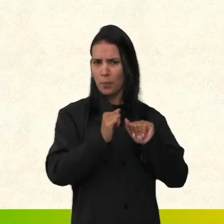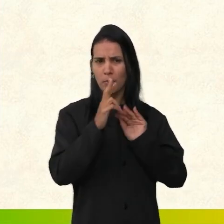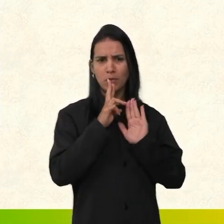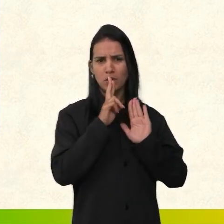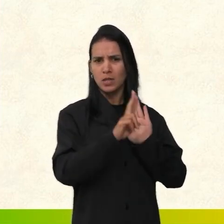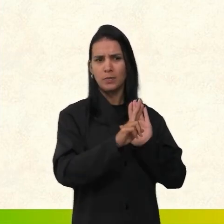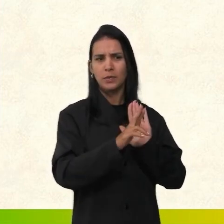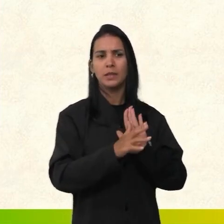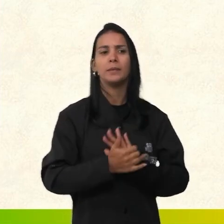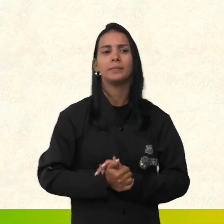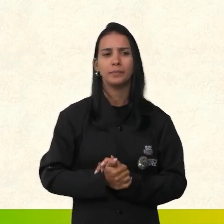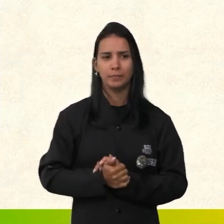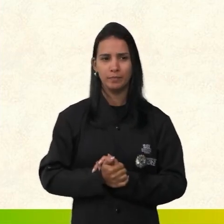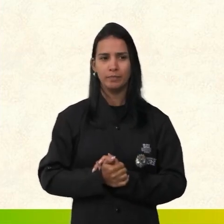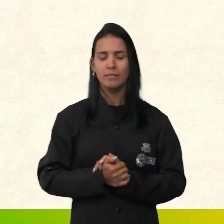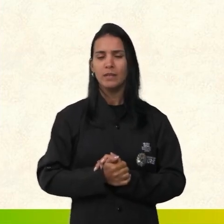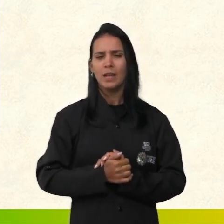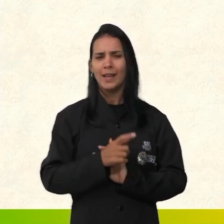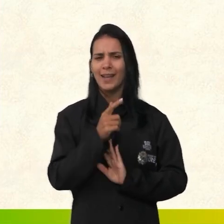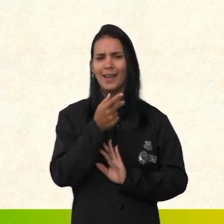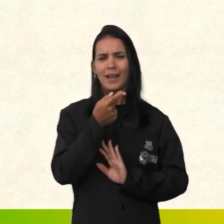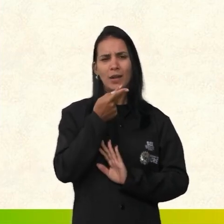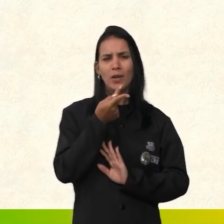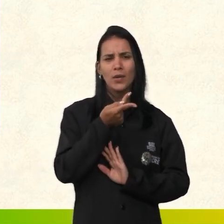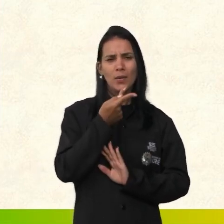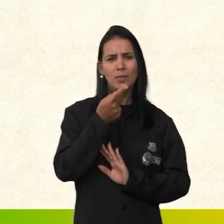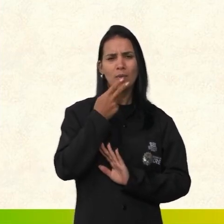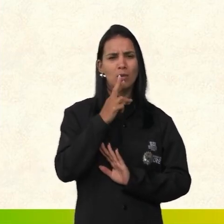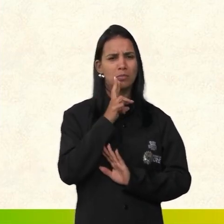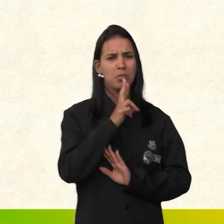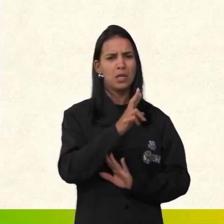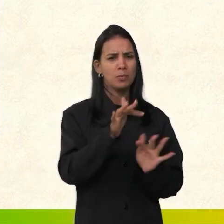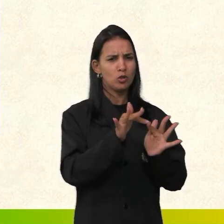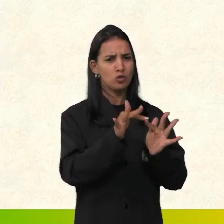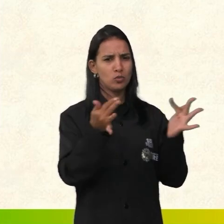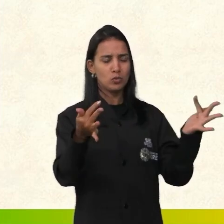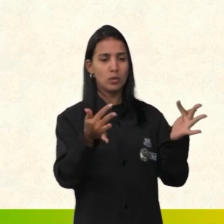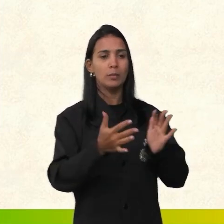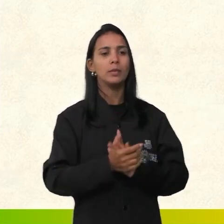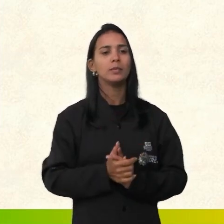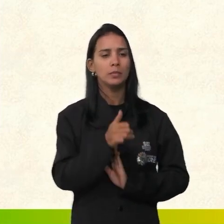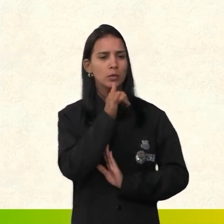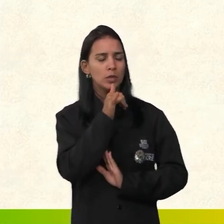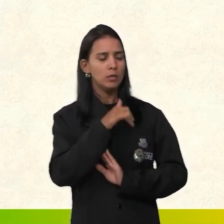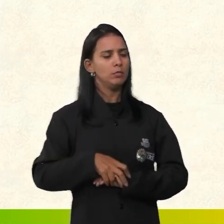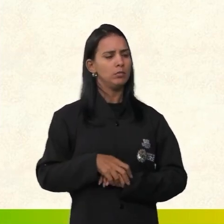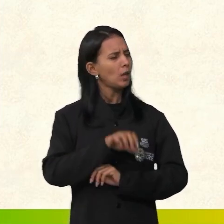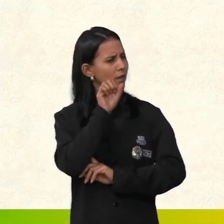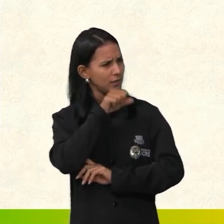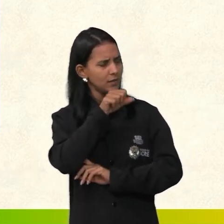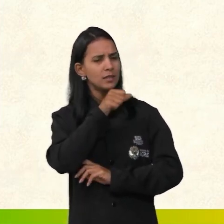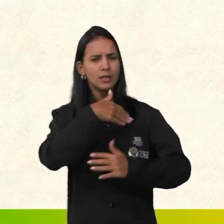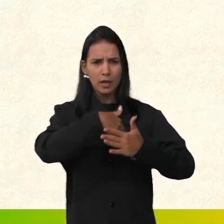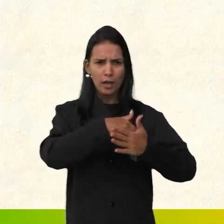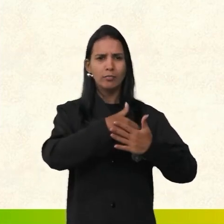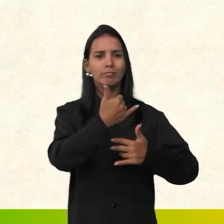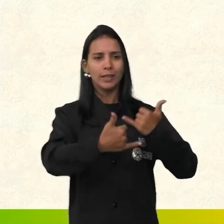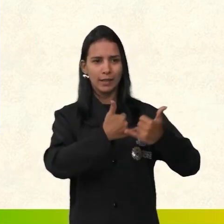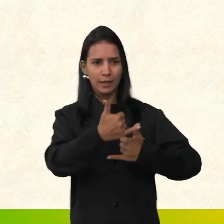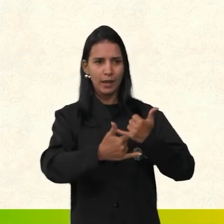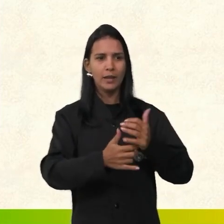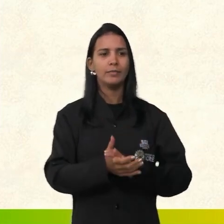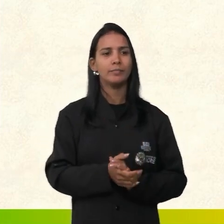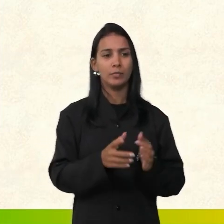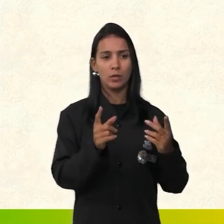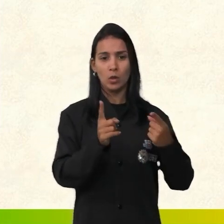que significam respostas curtas. Yes, I did. Sim, eu joguei. Ou no, I didn't.